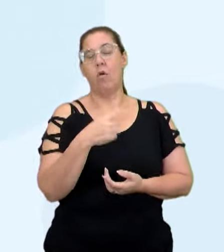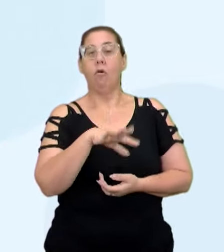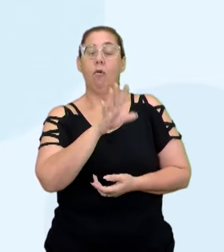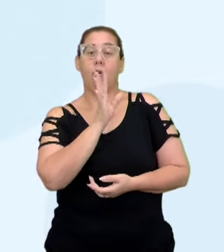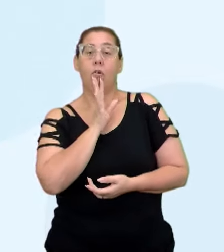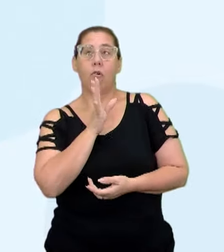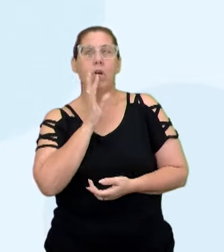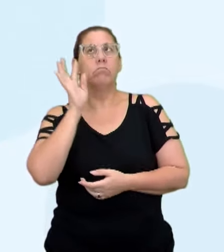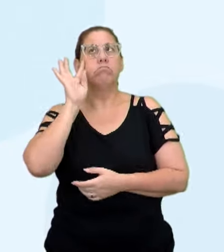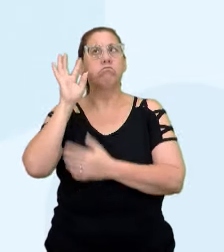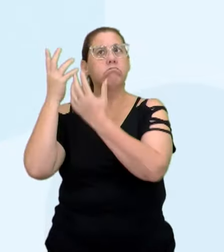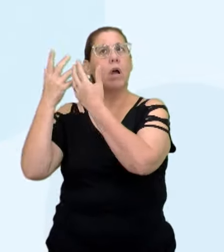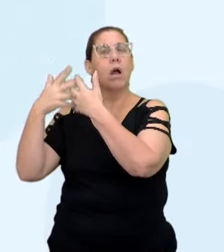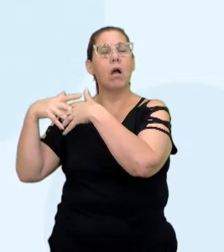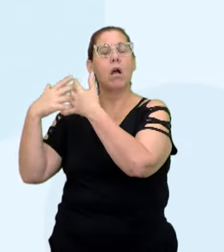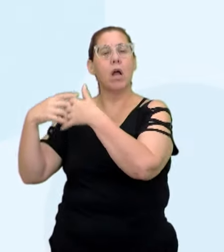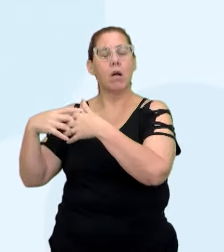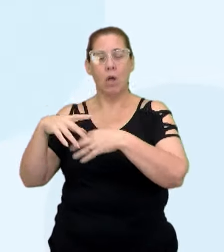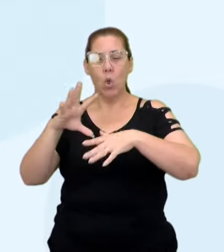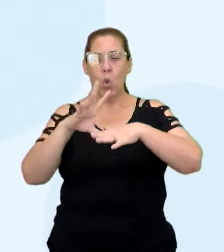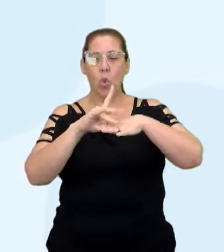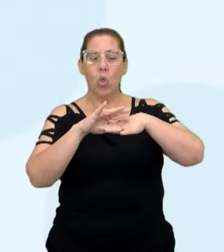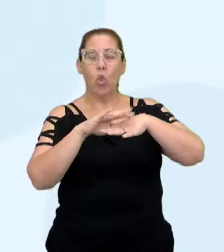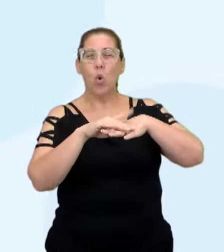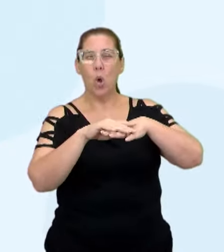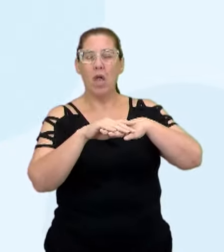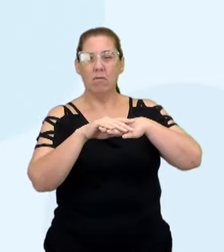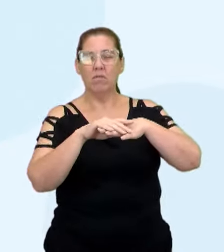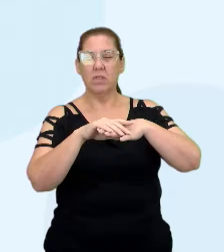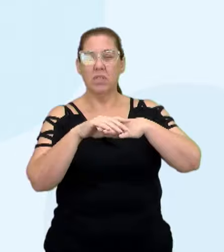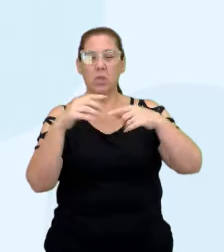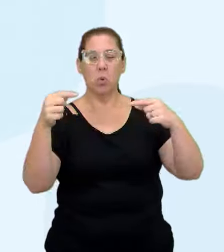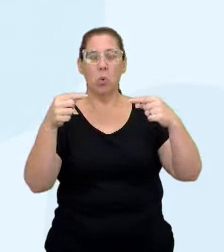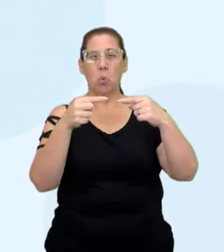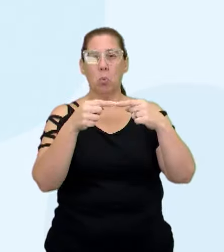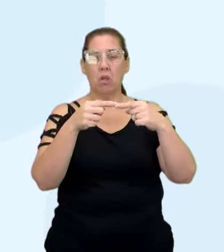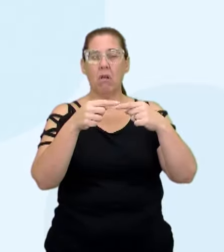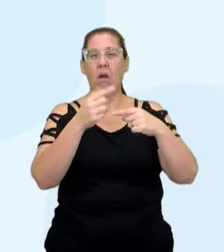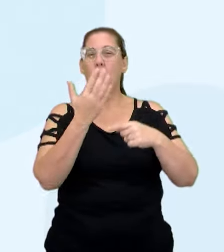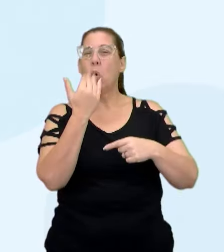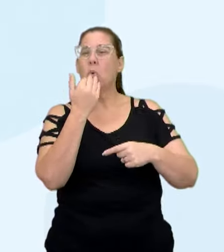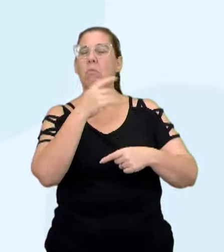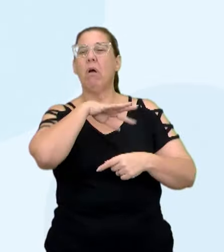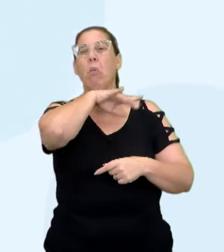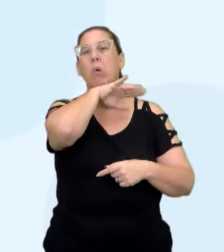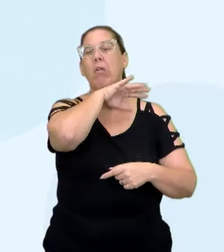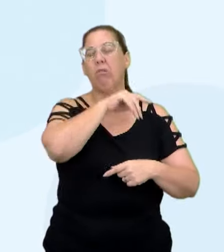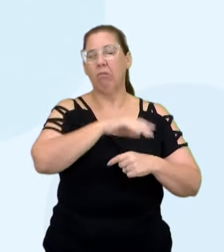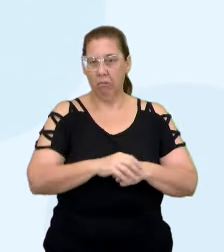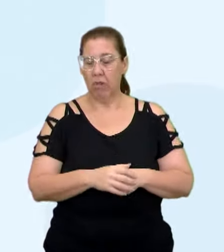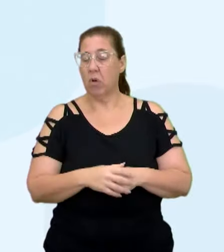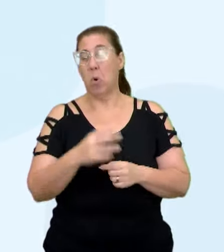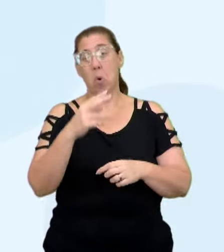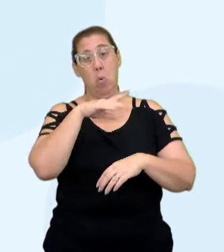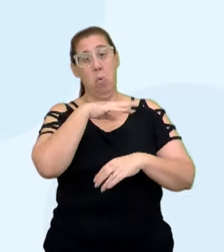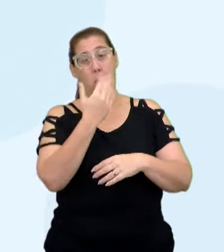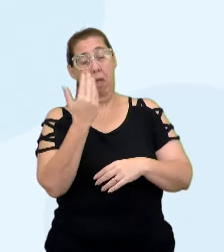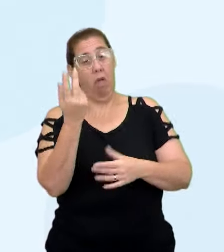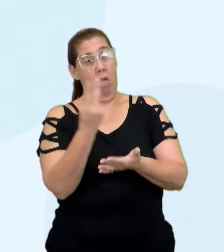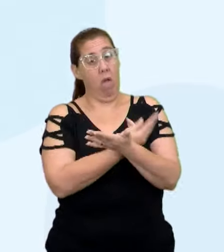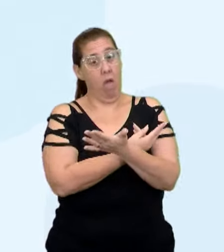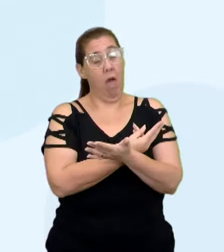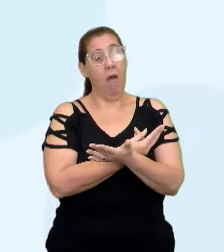conhecer e refletir sobre doenças associadas à má alimentação e ou má absorção